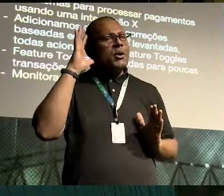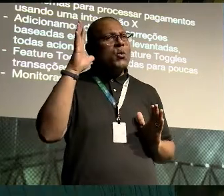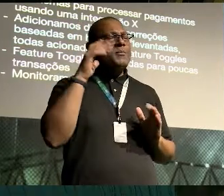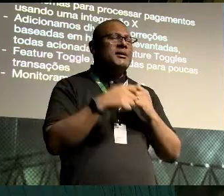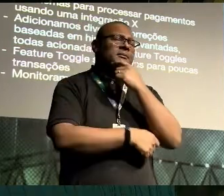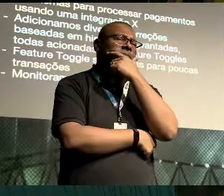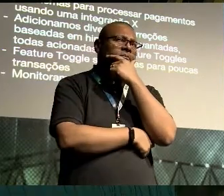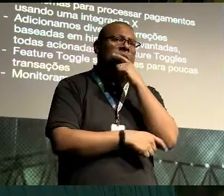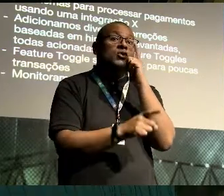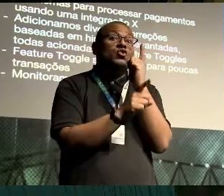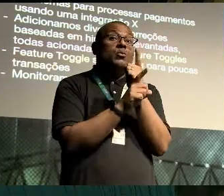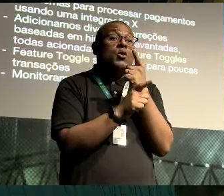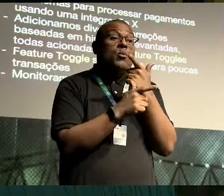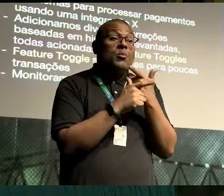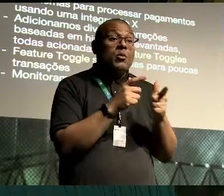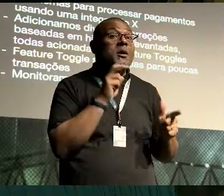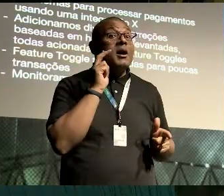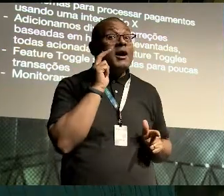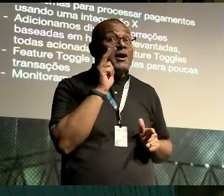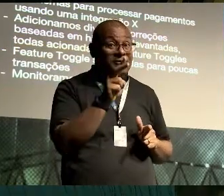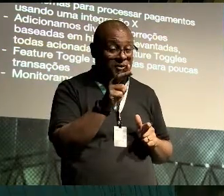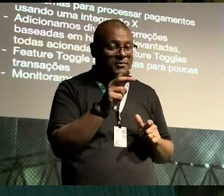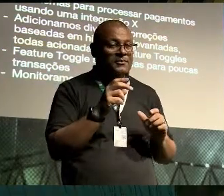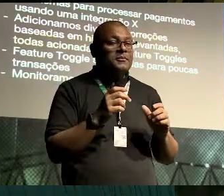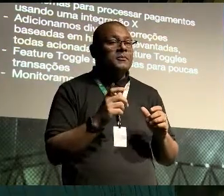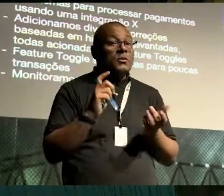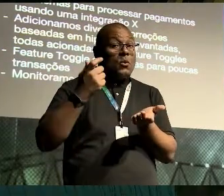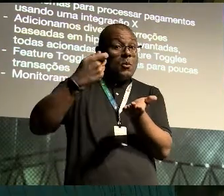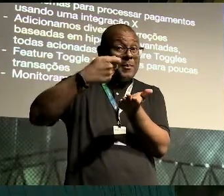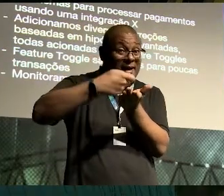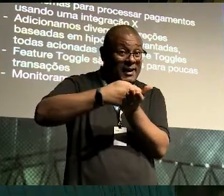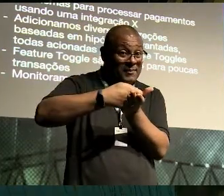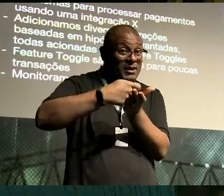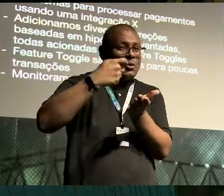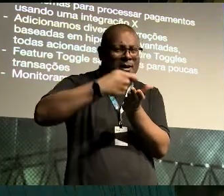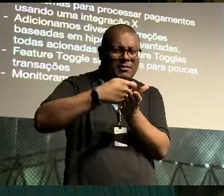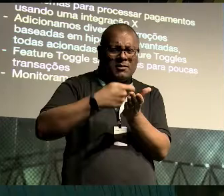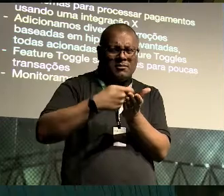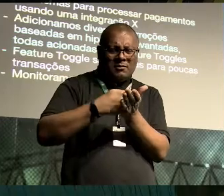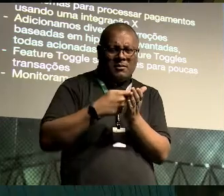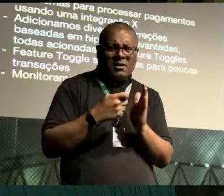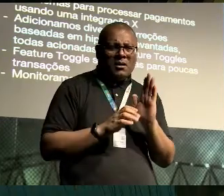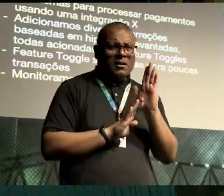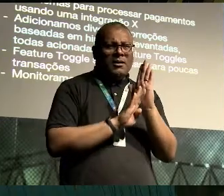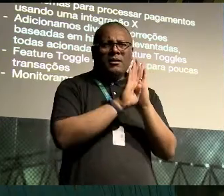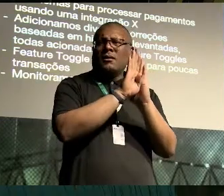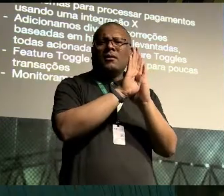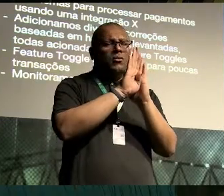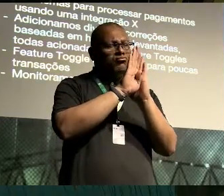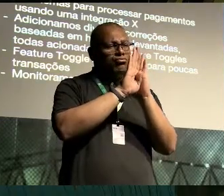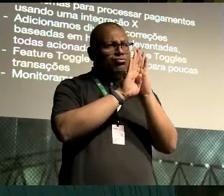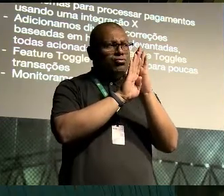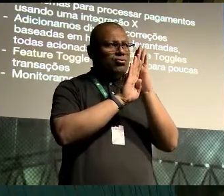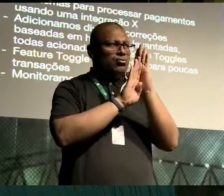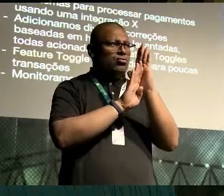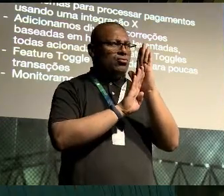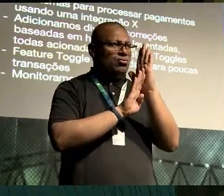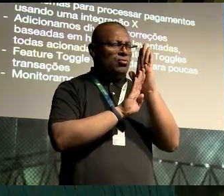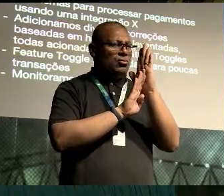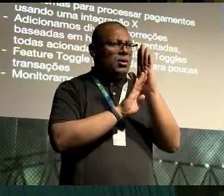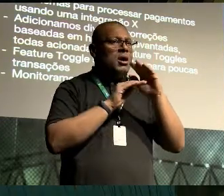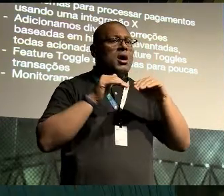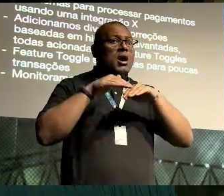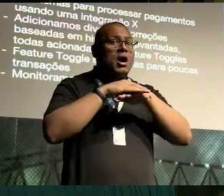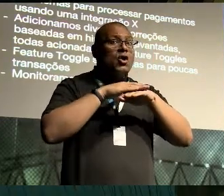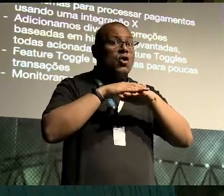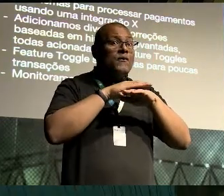a gente descobriu um problema, viu que a taxa de autorização de um meio de pagamento específico não está como esperado, e a gente conversa